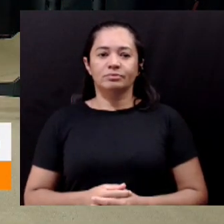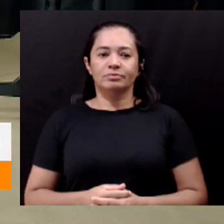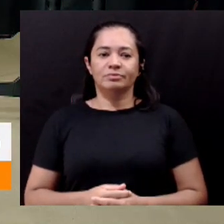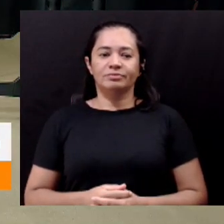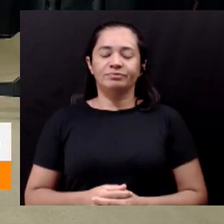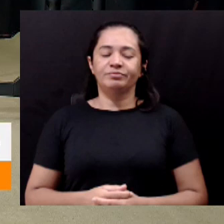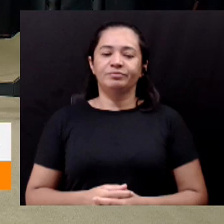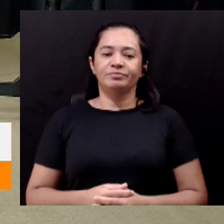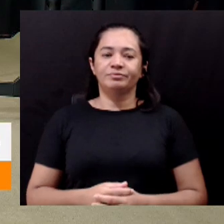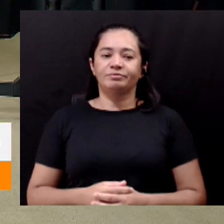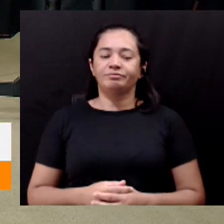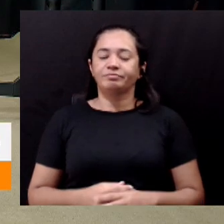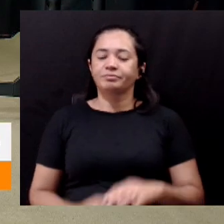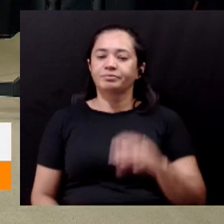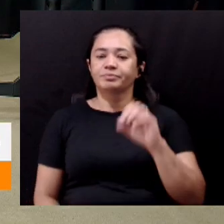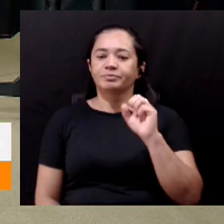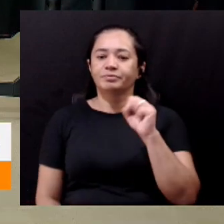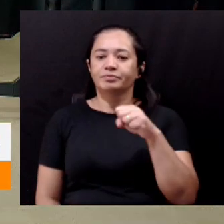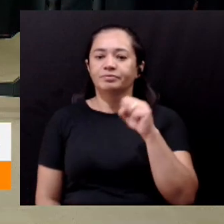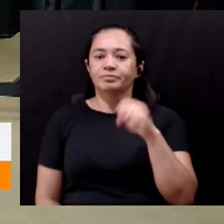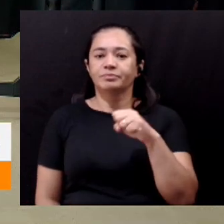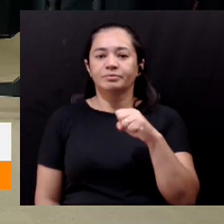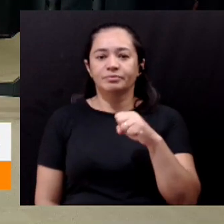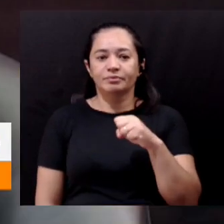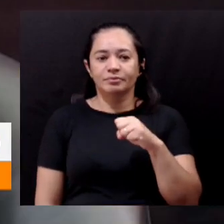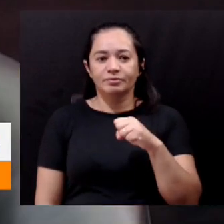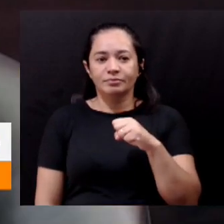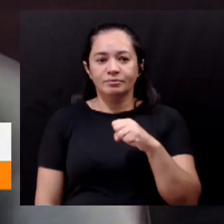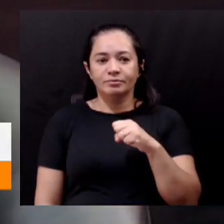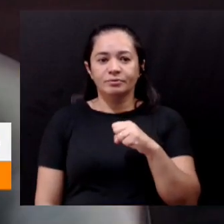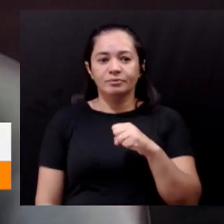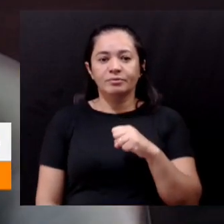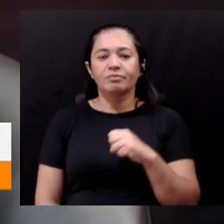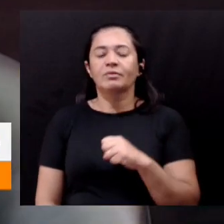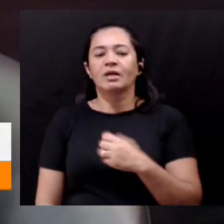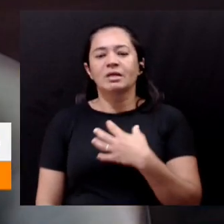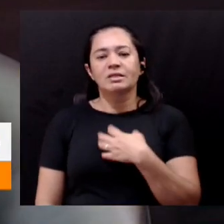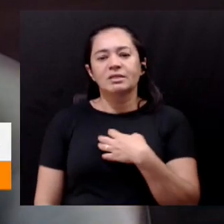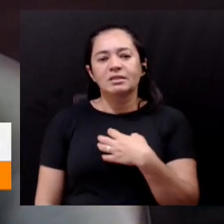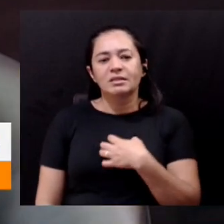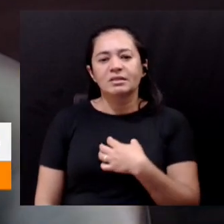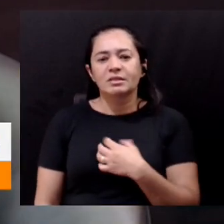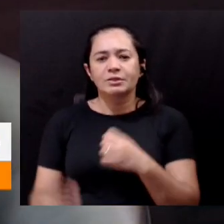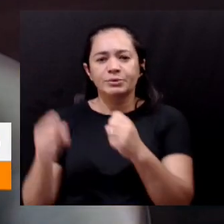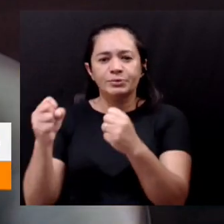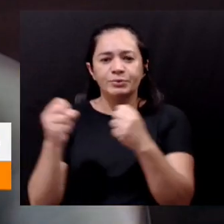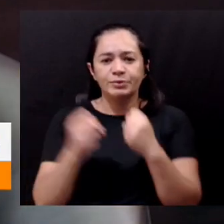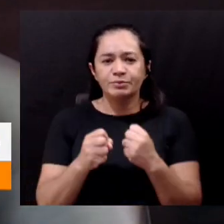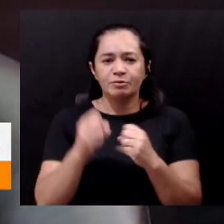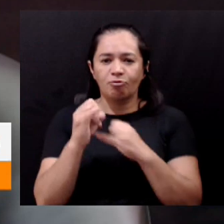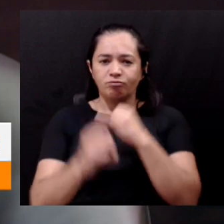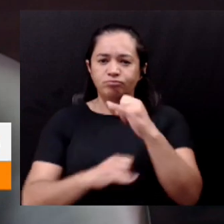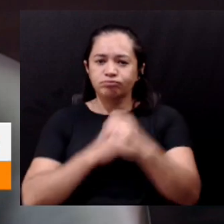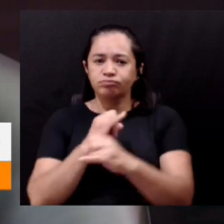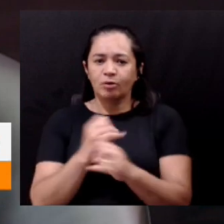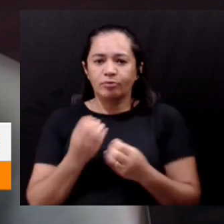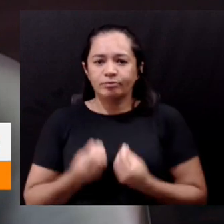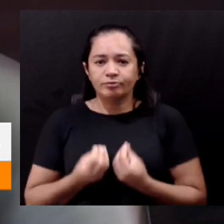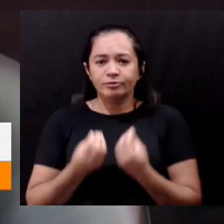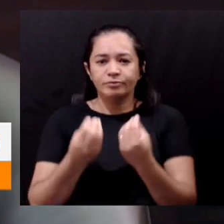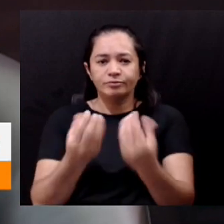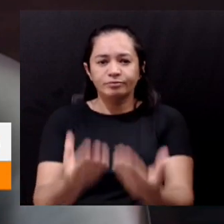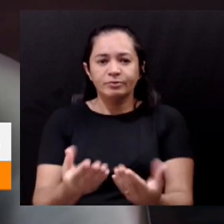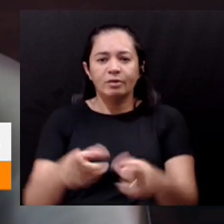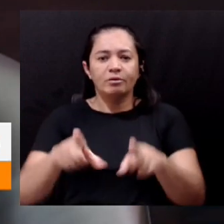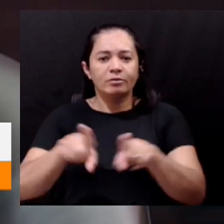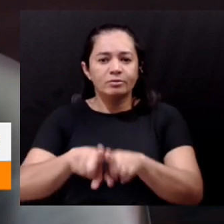Sim, essa falsa sensação de poder que a internet traz, também está ligada,